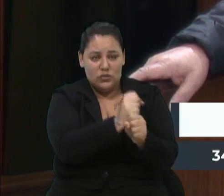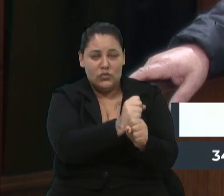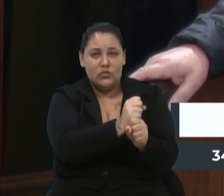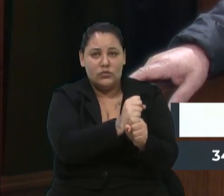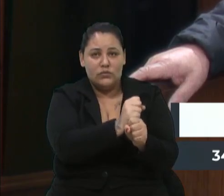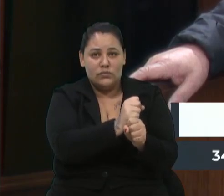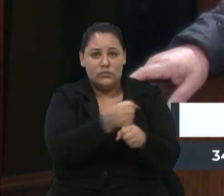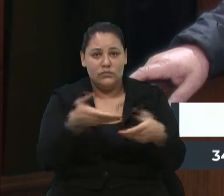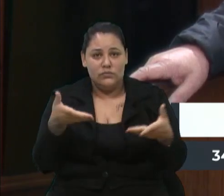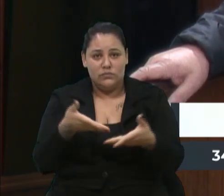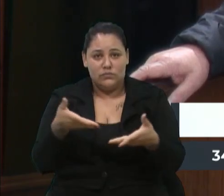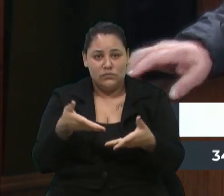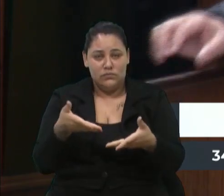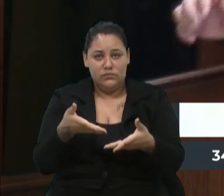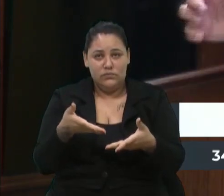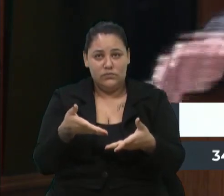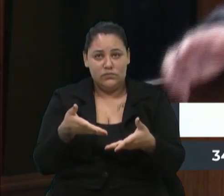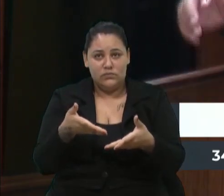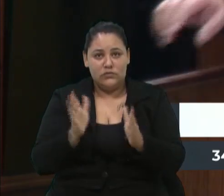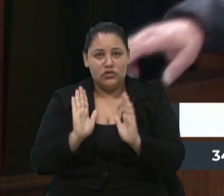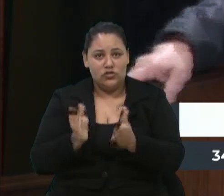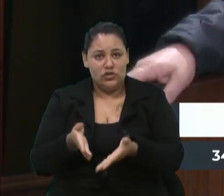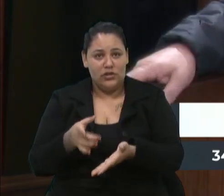já teve